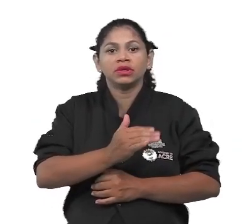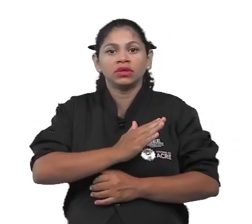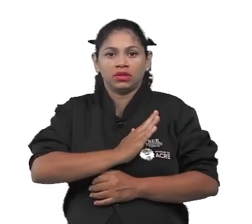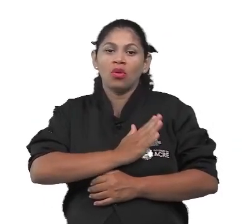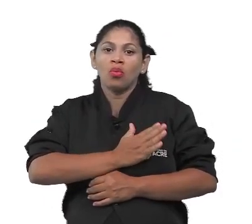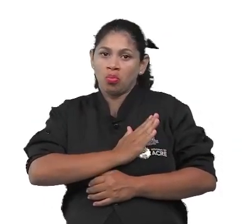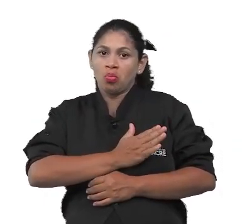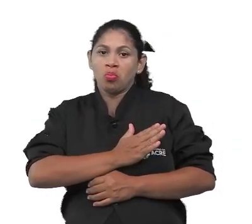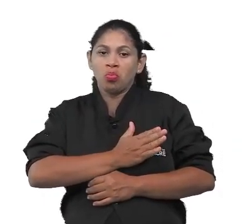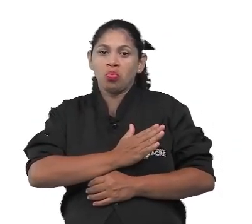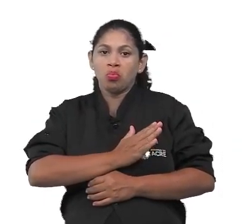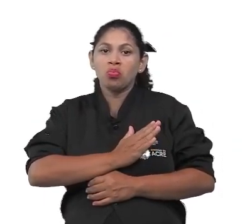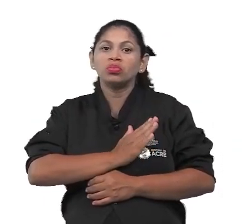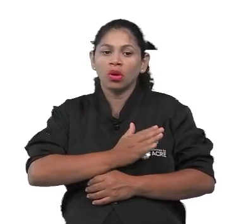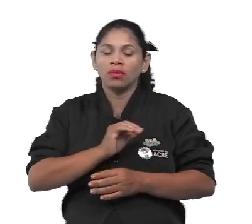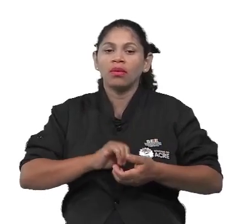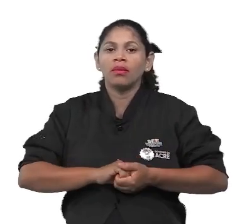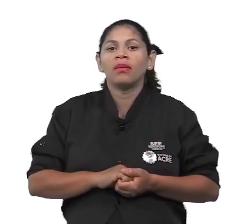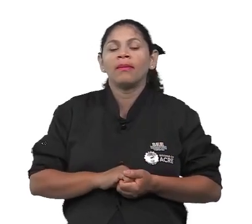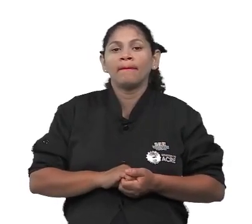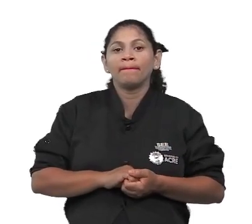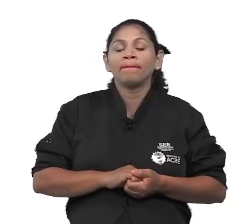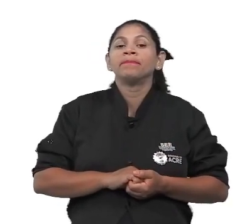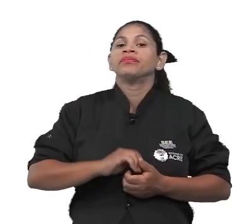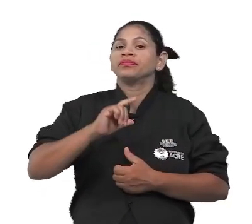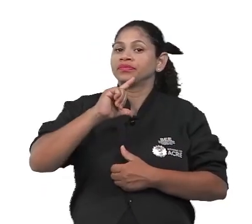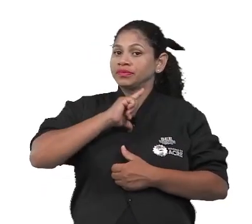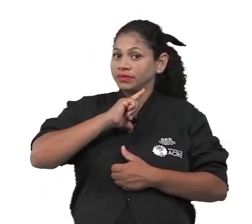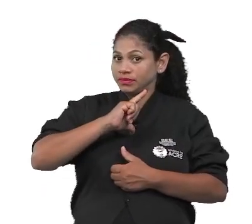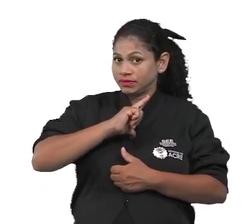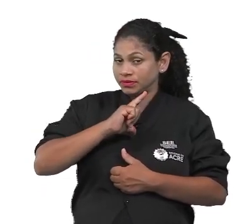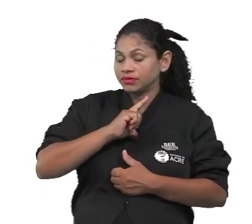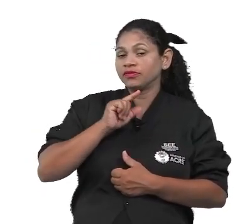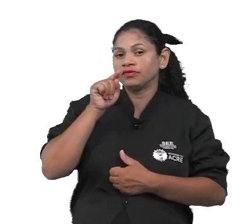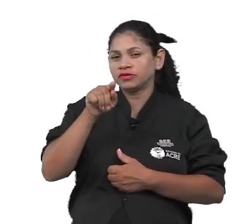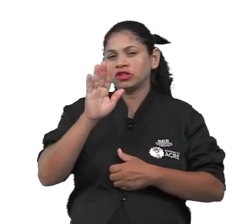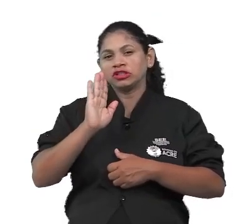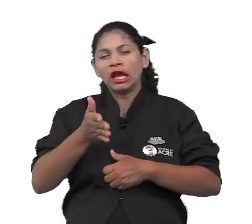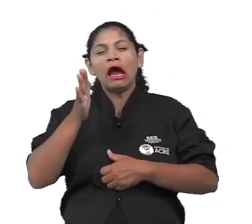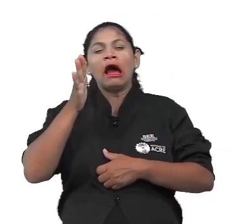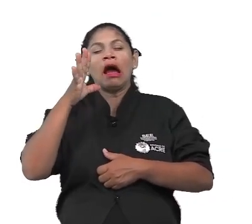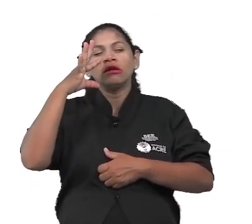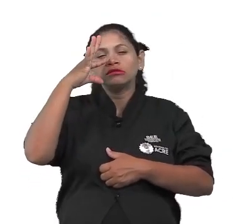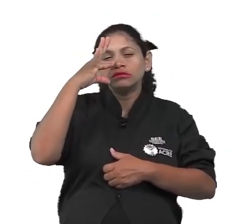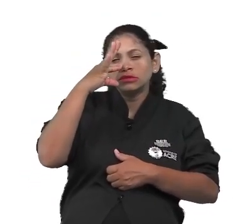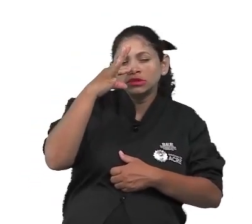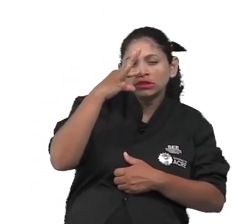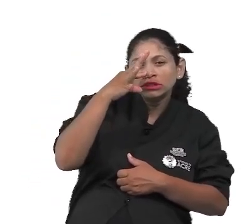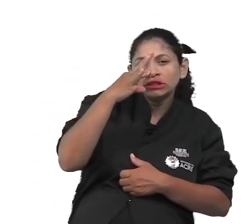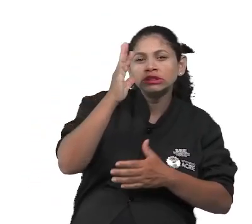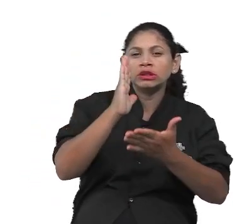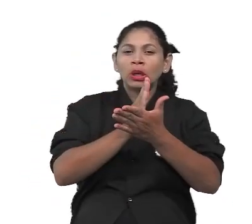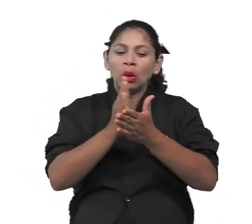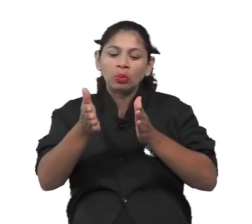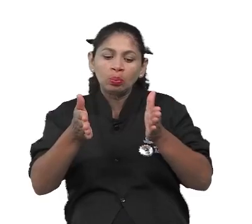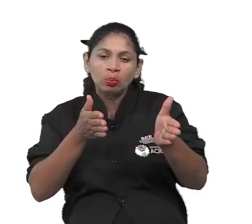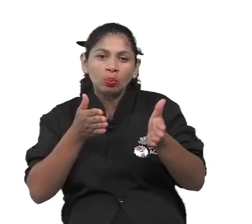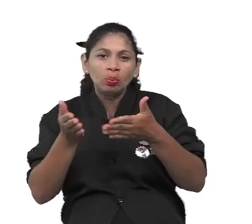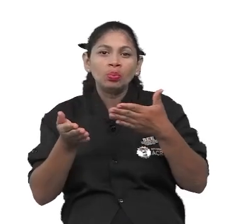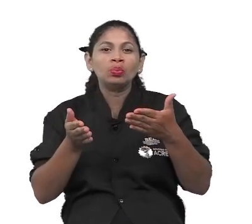eletricidade está sempre aí ao nosso redor, né? Então, acho que vocês já devem ter assistido algum seriado de